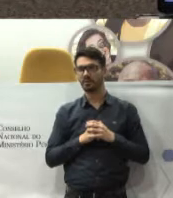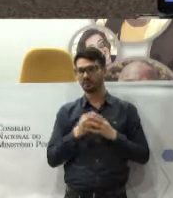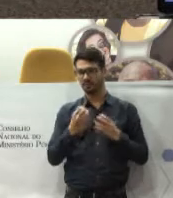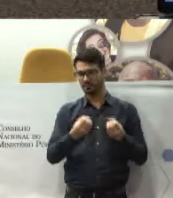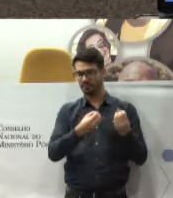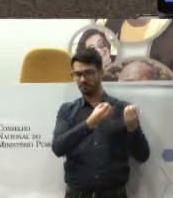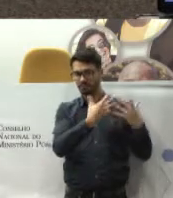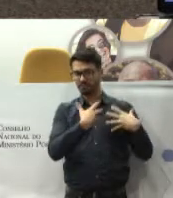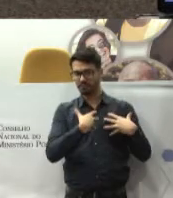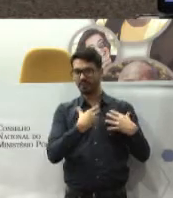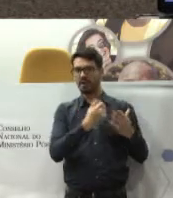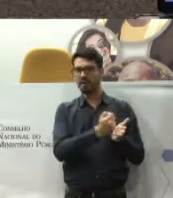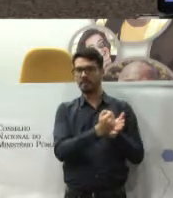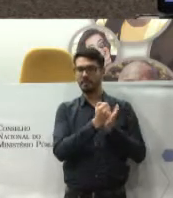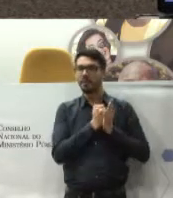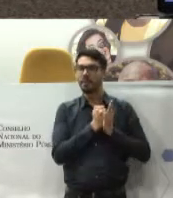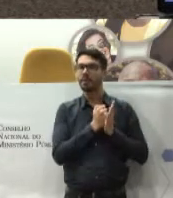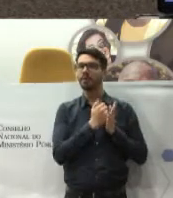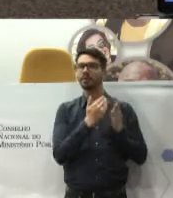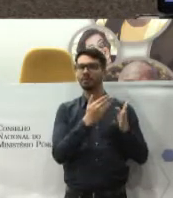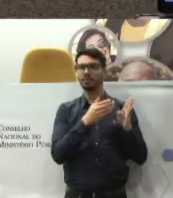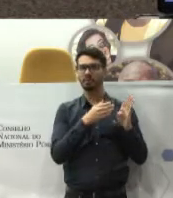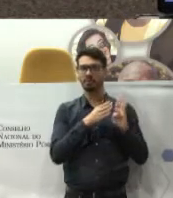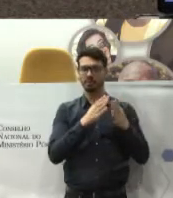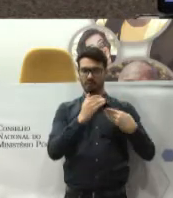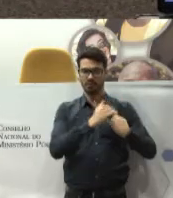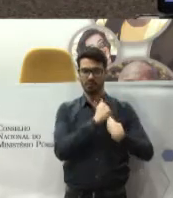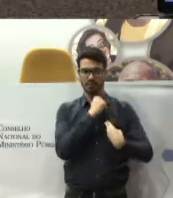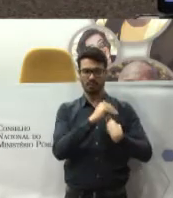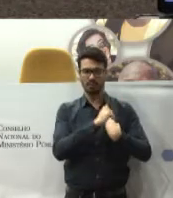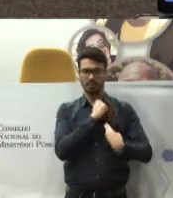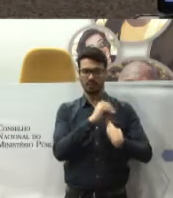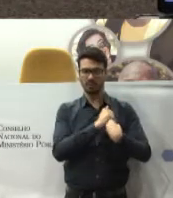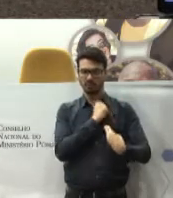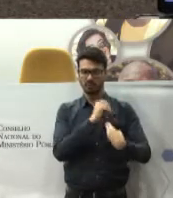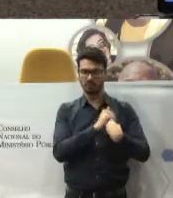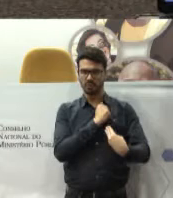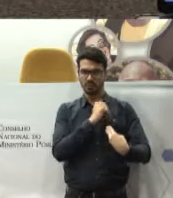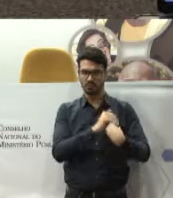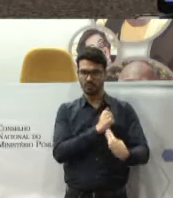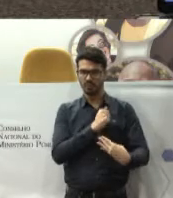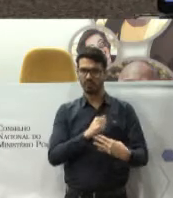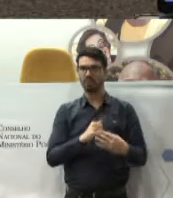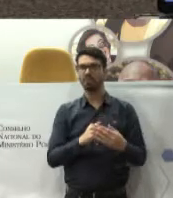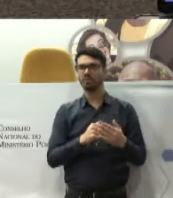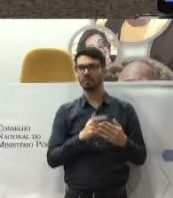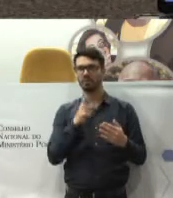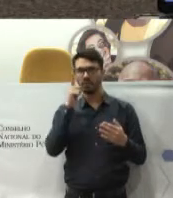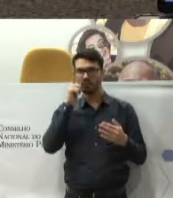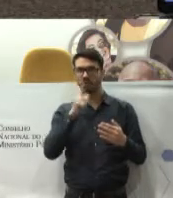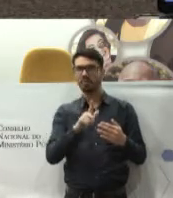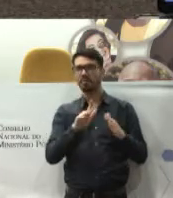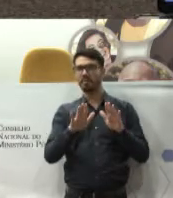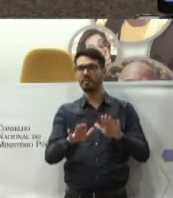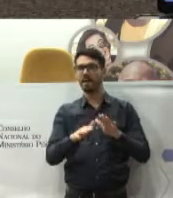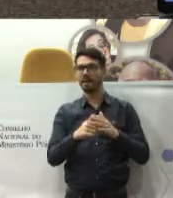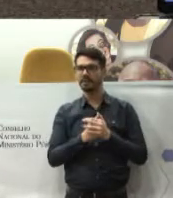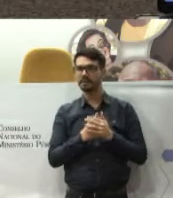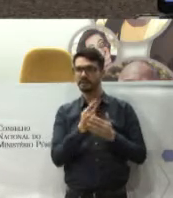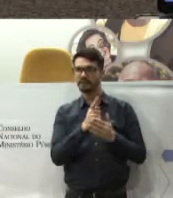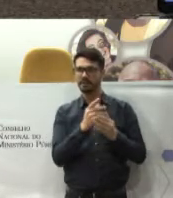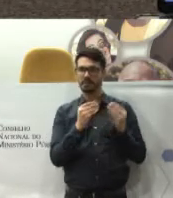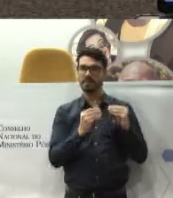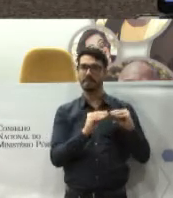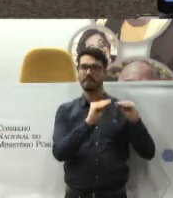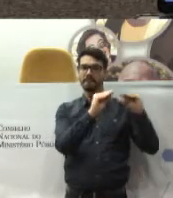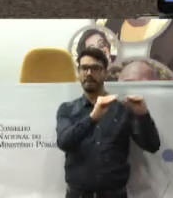prolatadas com apoio de consultores e outros sejam acordos que foram homologados em audiência, mas não aparecem como